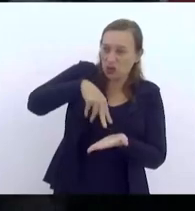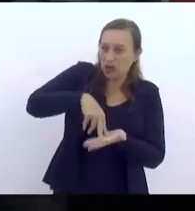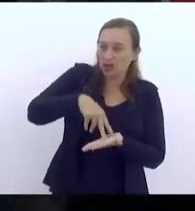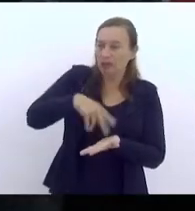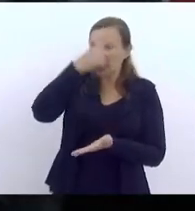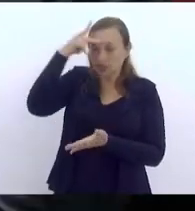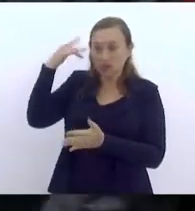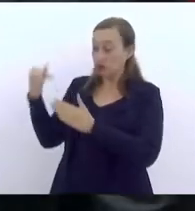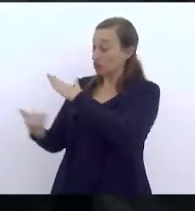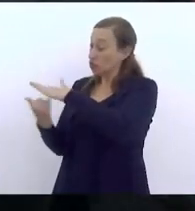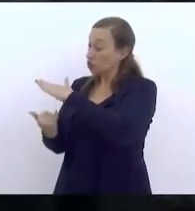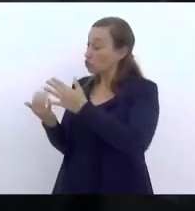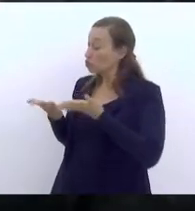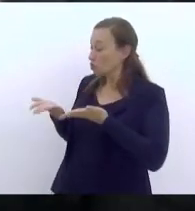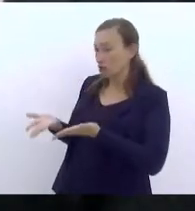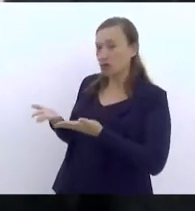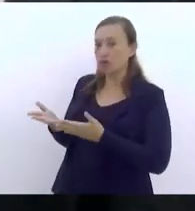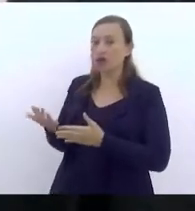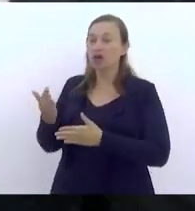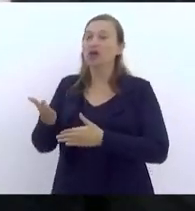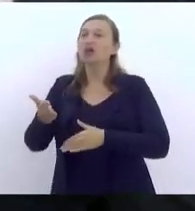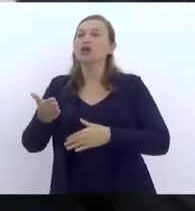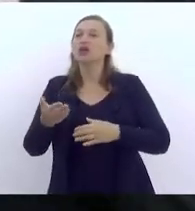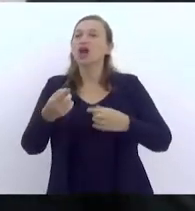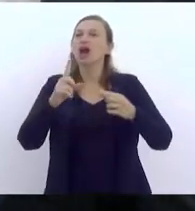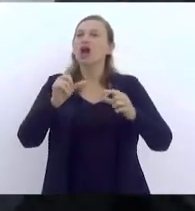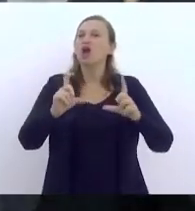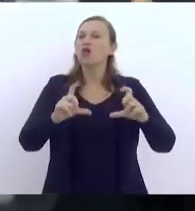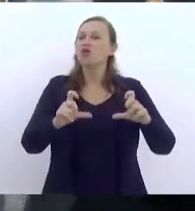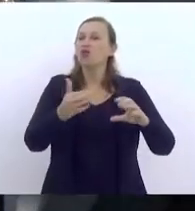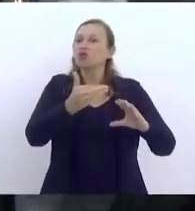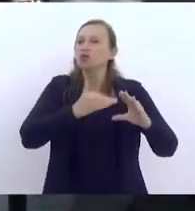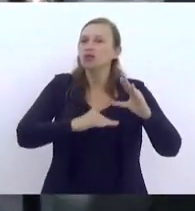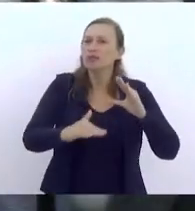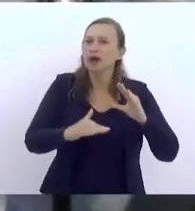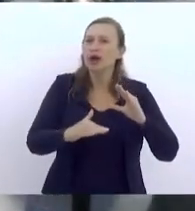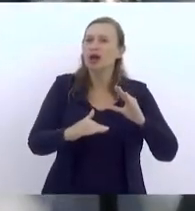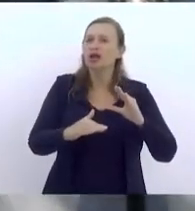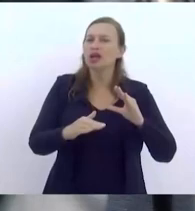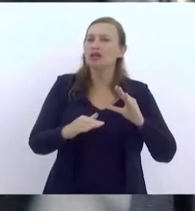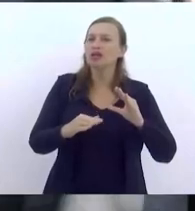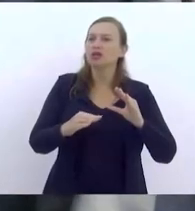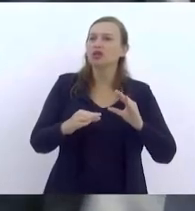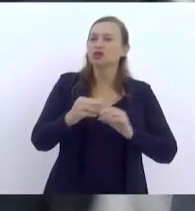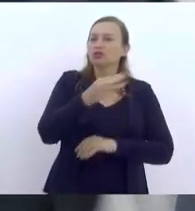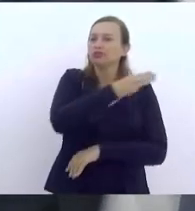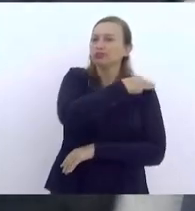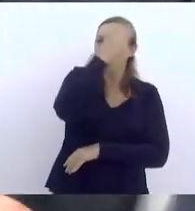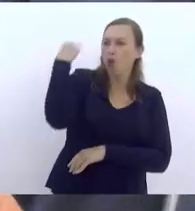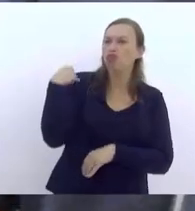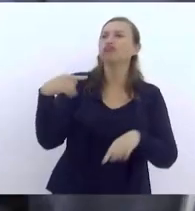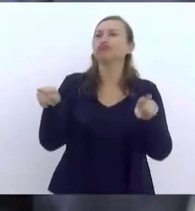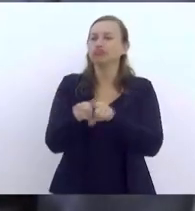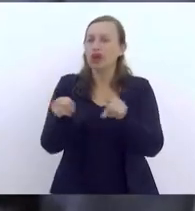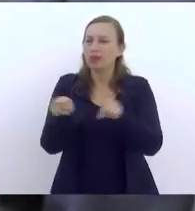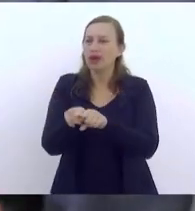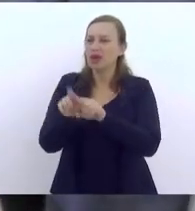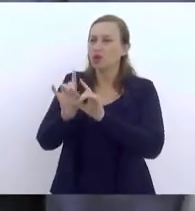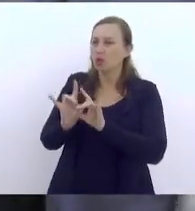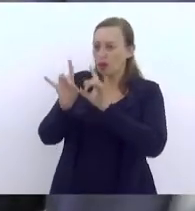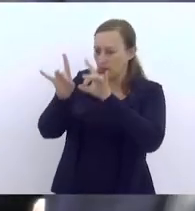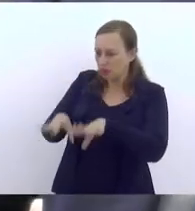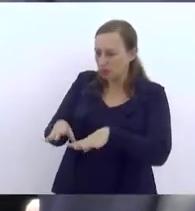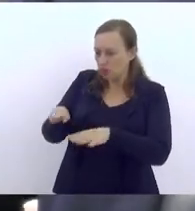instituição. Abaixo, o que tem aqui é a imagem de Nossa Senhora também sendo